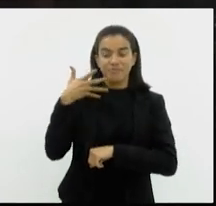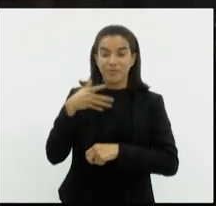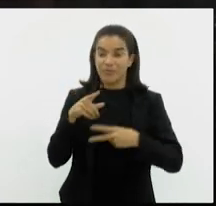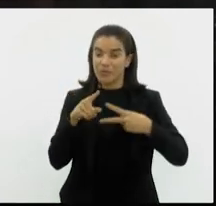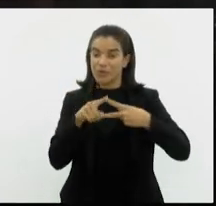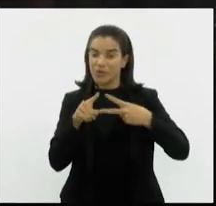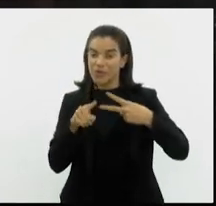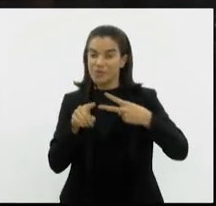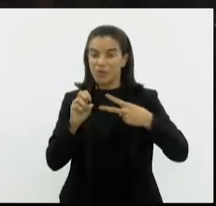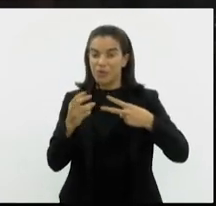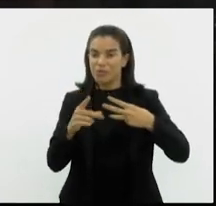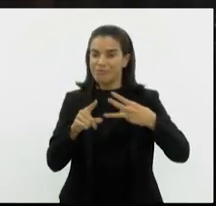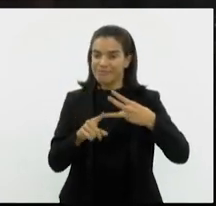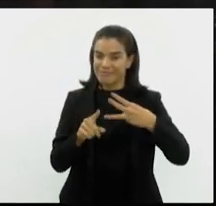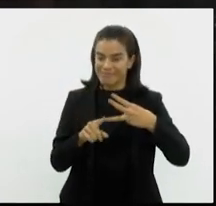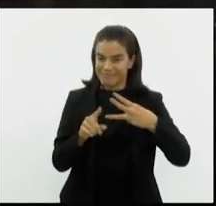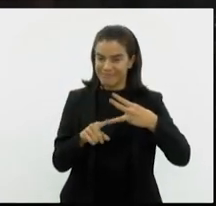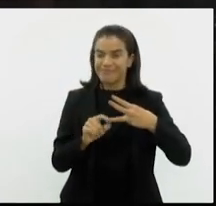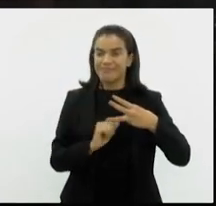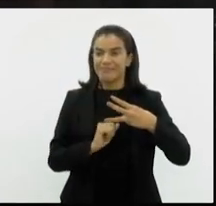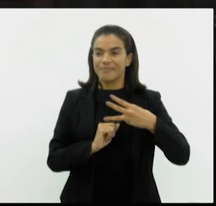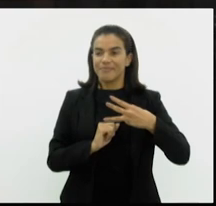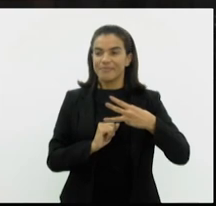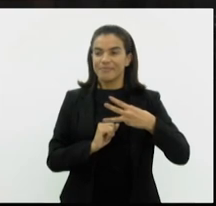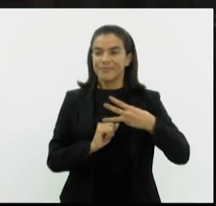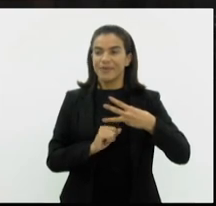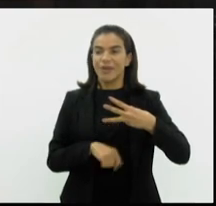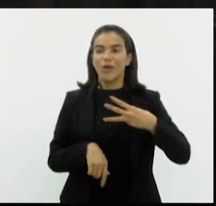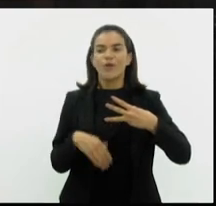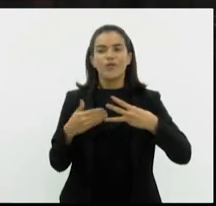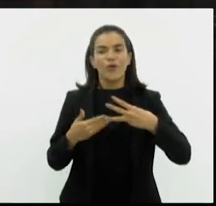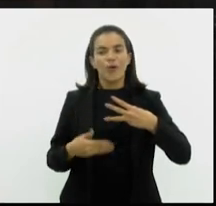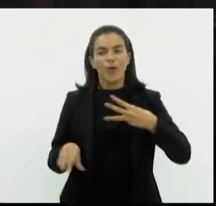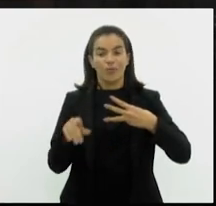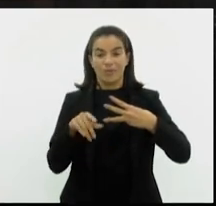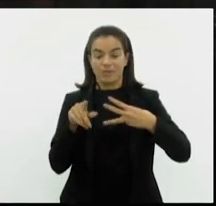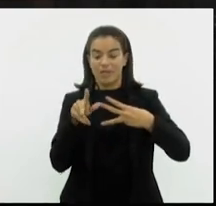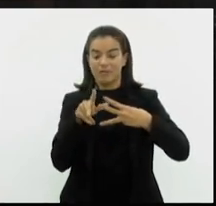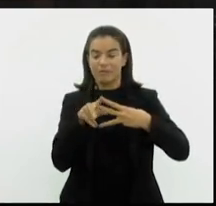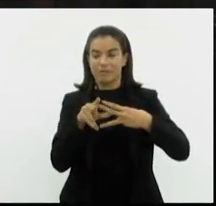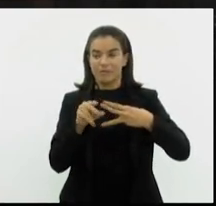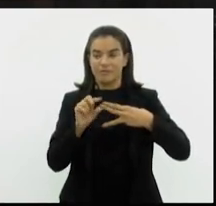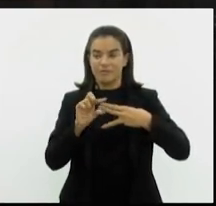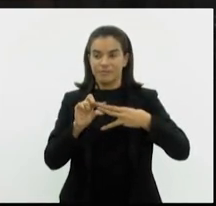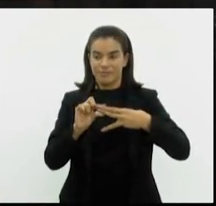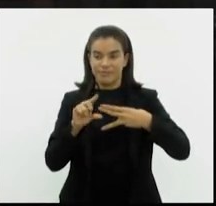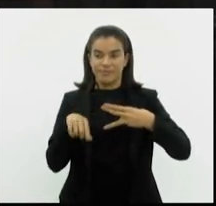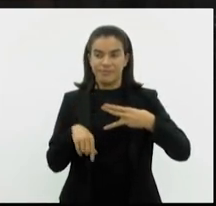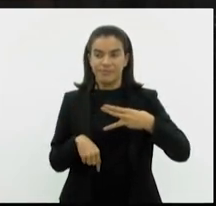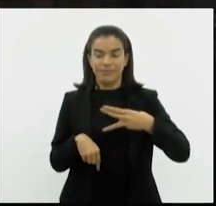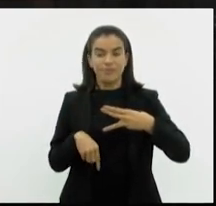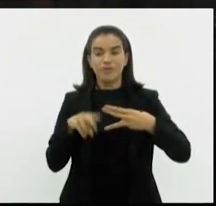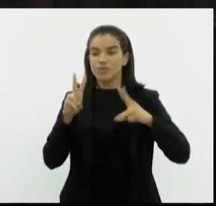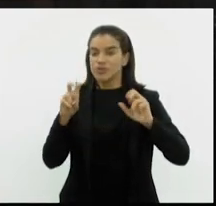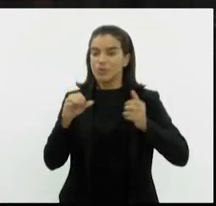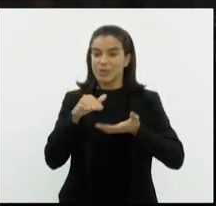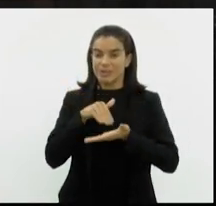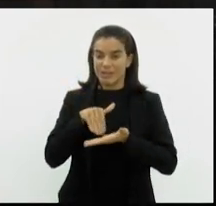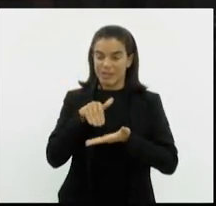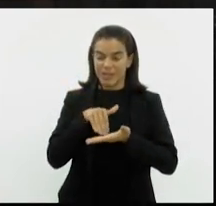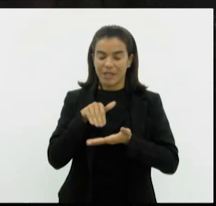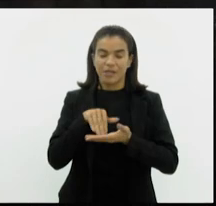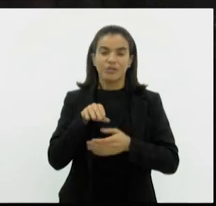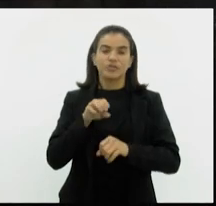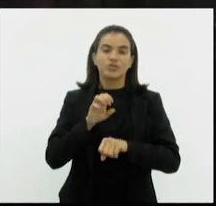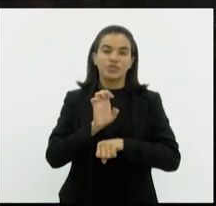assuntos mas eu vou começar pelo por dois assuntos que dizem respeito à secretaria de estado e